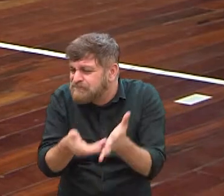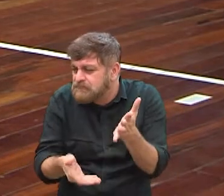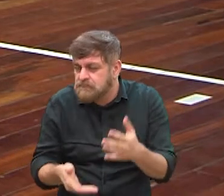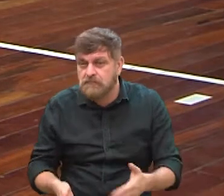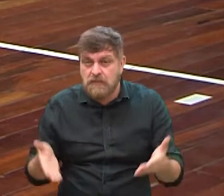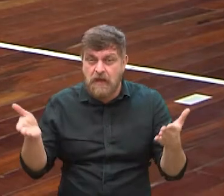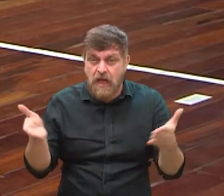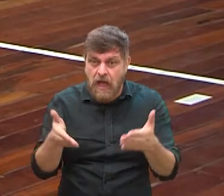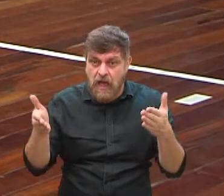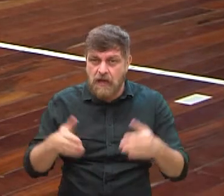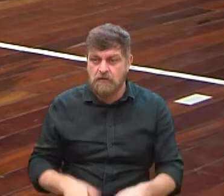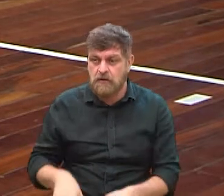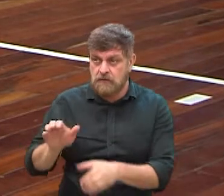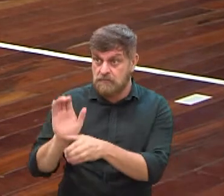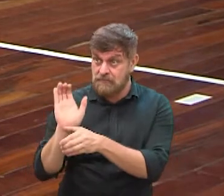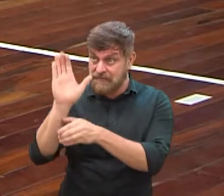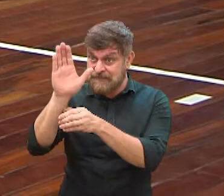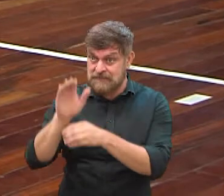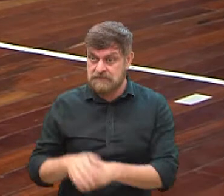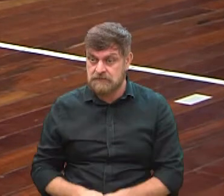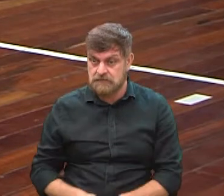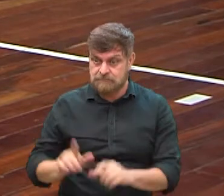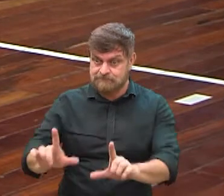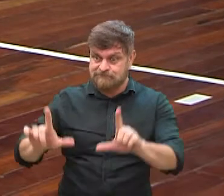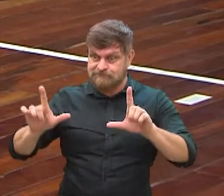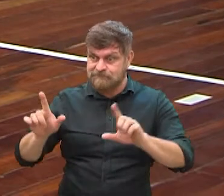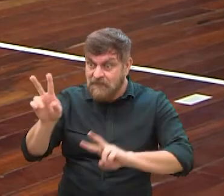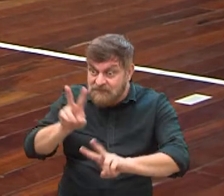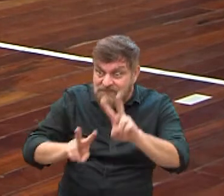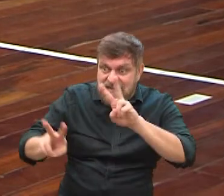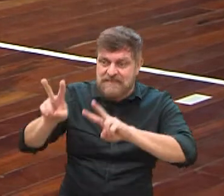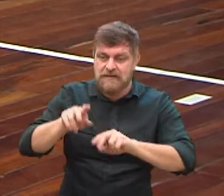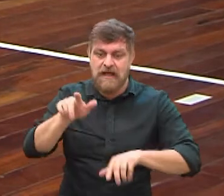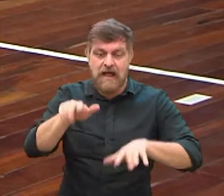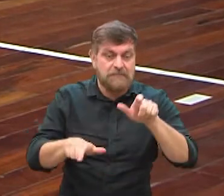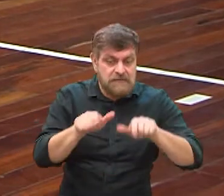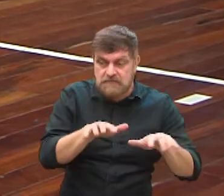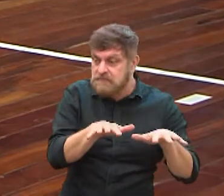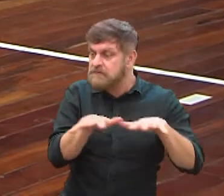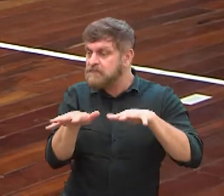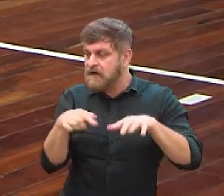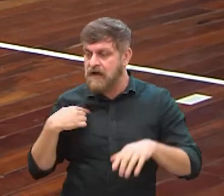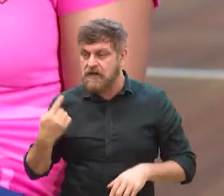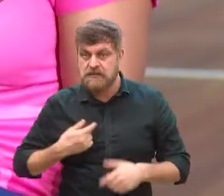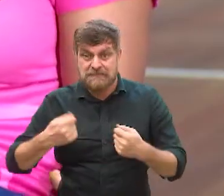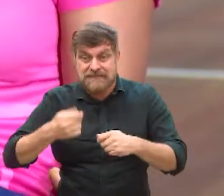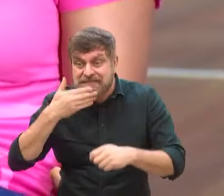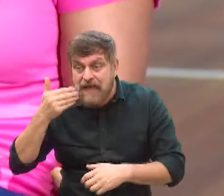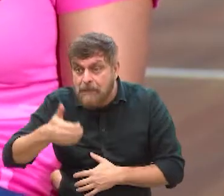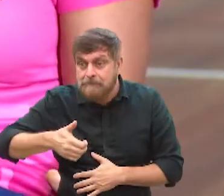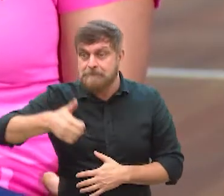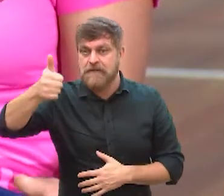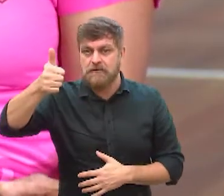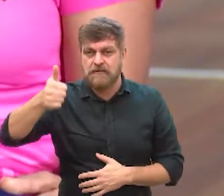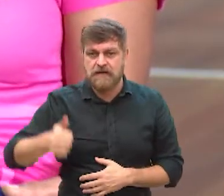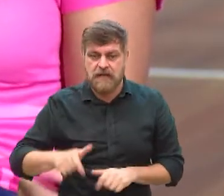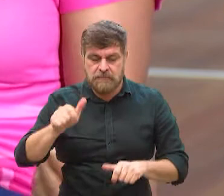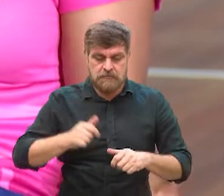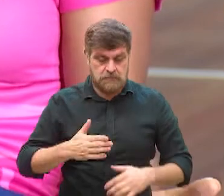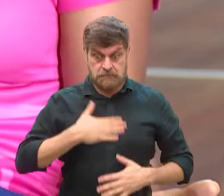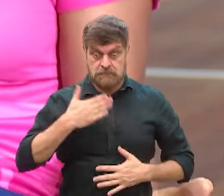com essa visibilidade do basquete, é por isso que a gente precisa melhorar a nossa imagem, né, para poder